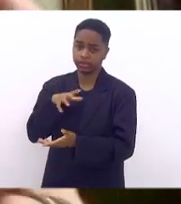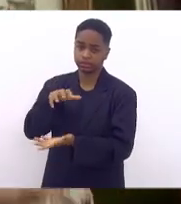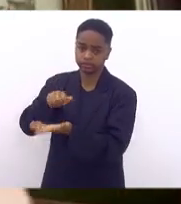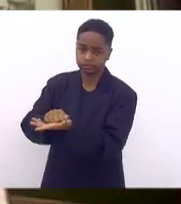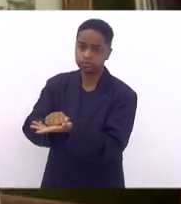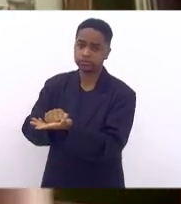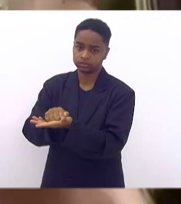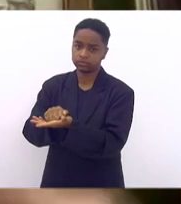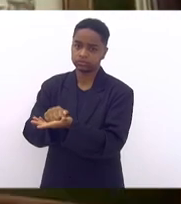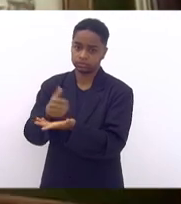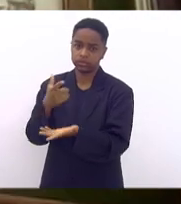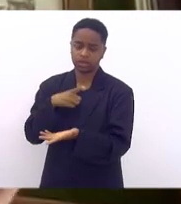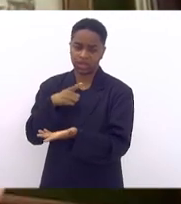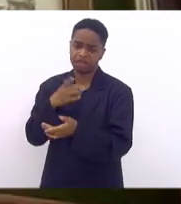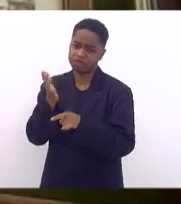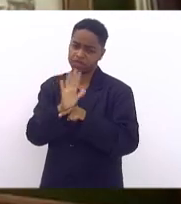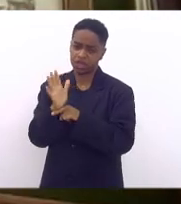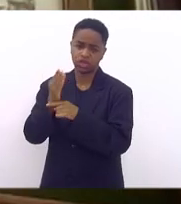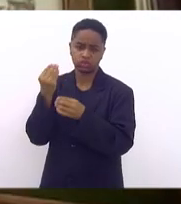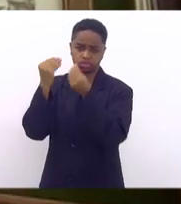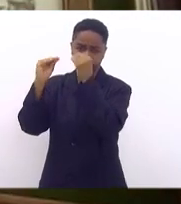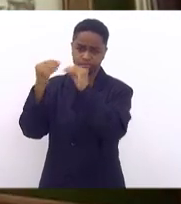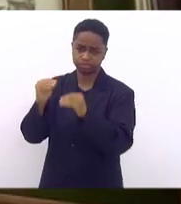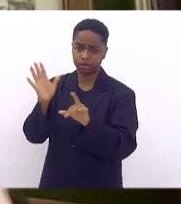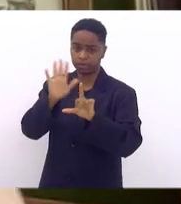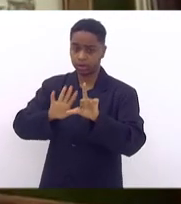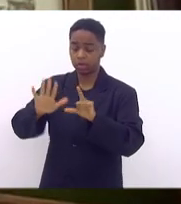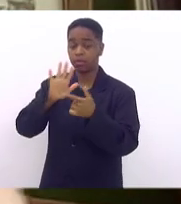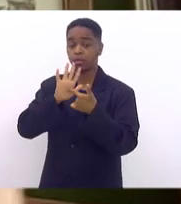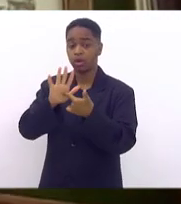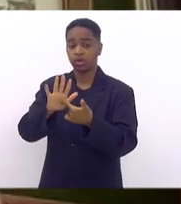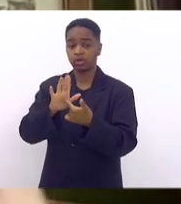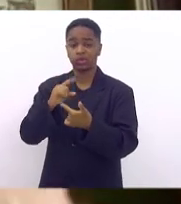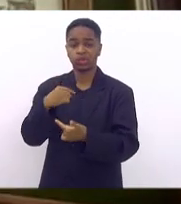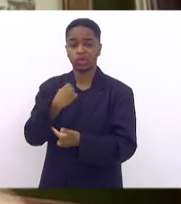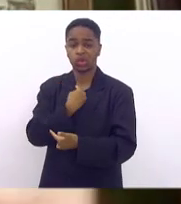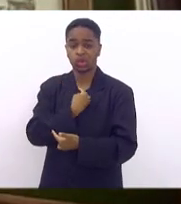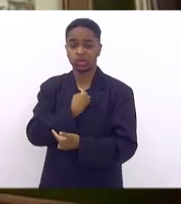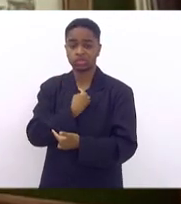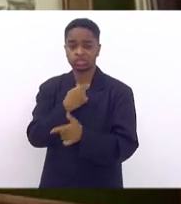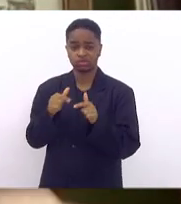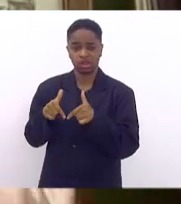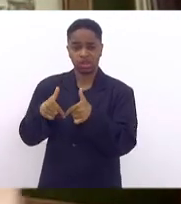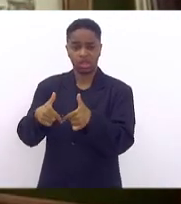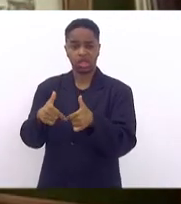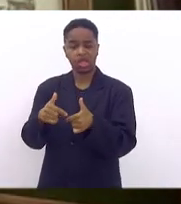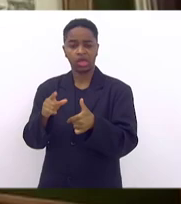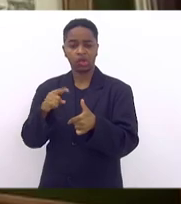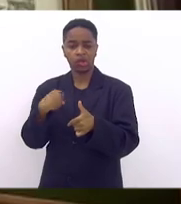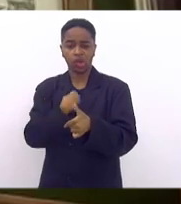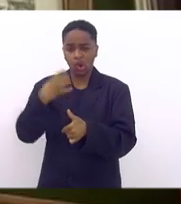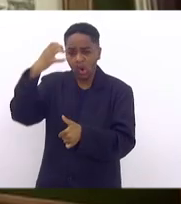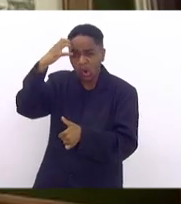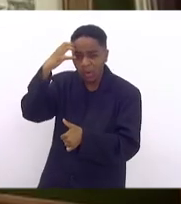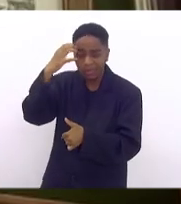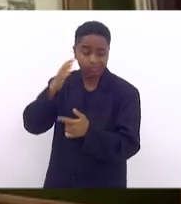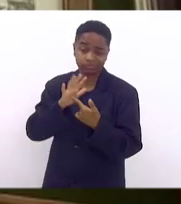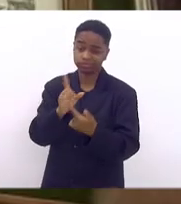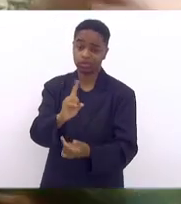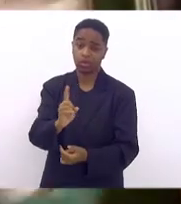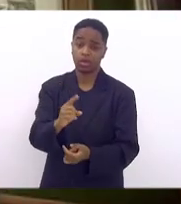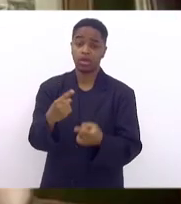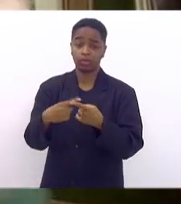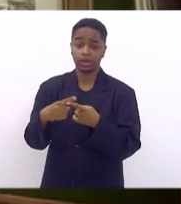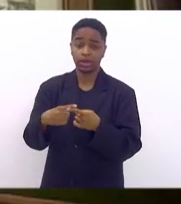gravam, inclusive, né, vídeos nessa plataforma, e eles dizem, nós não sujamos as nossas mãos. Então, alguém vai preso, mas